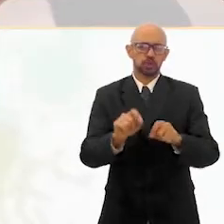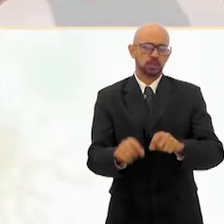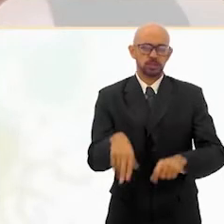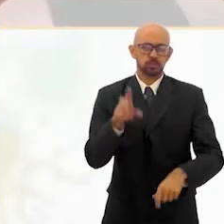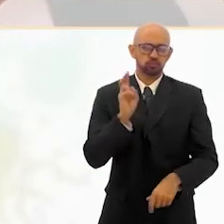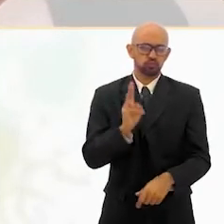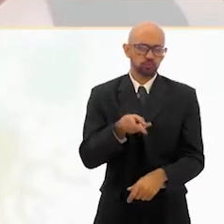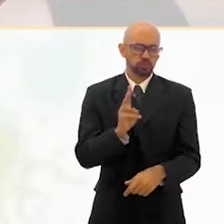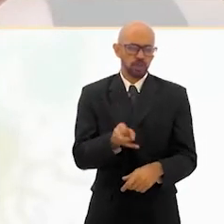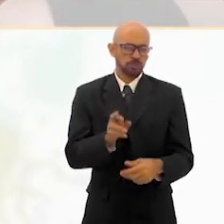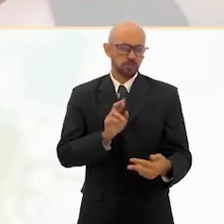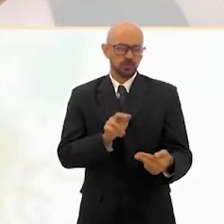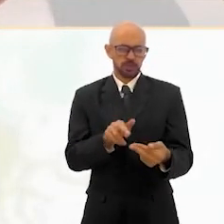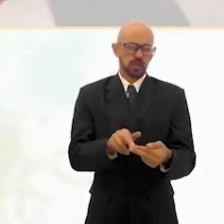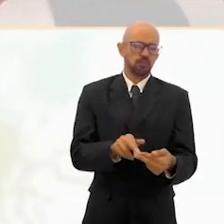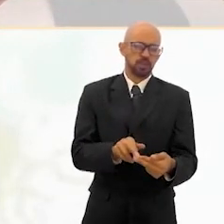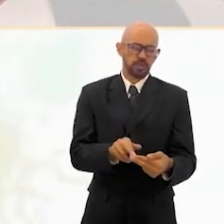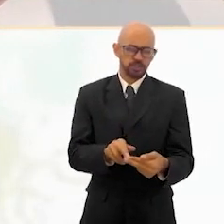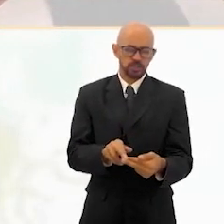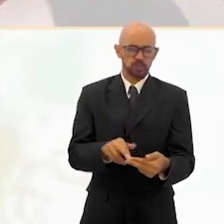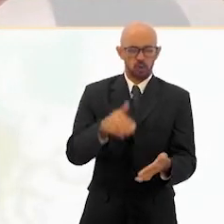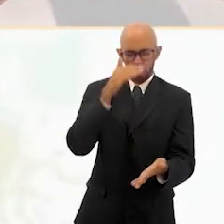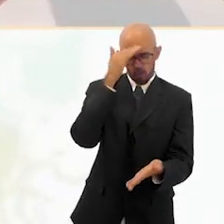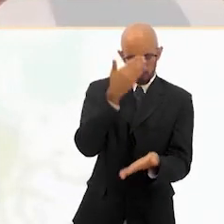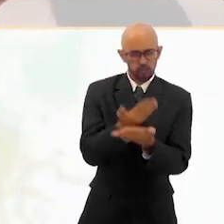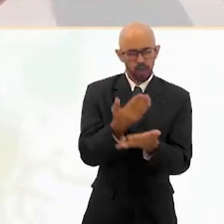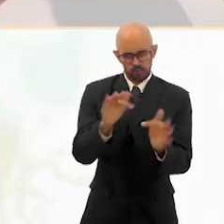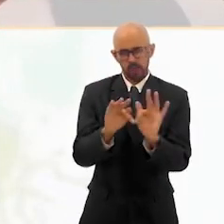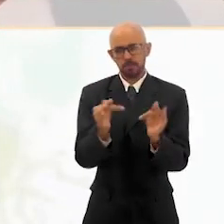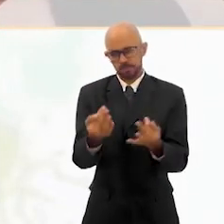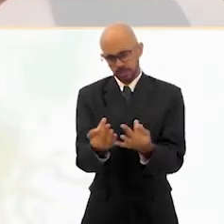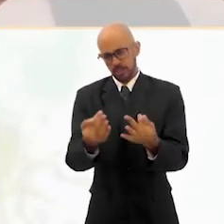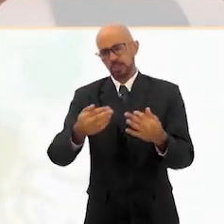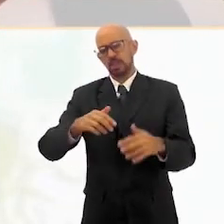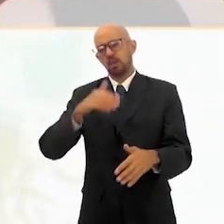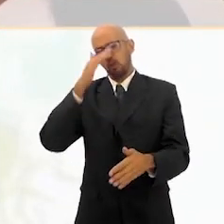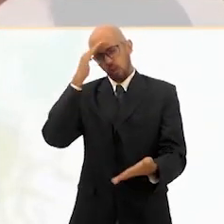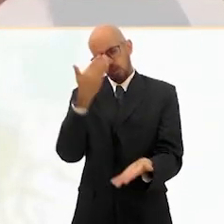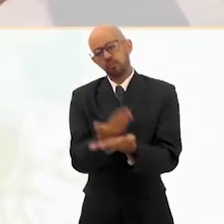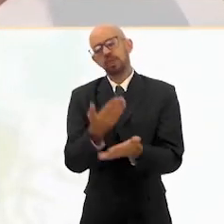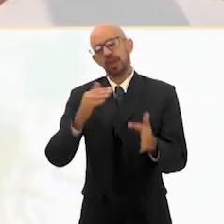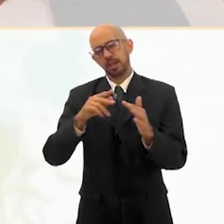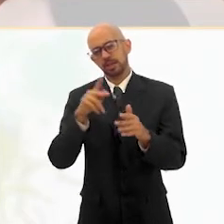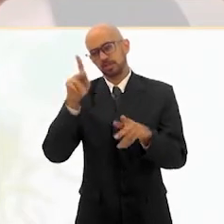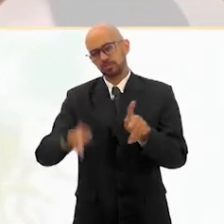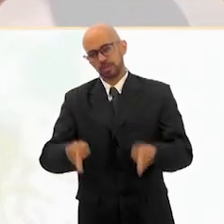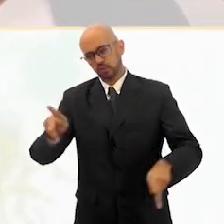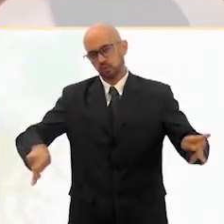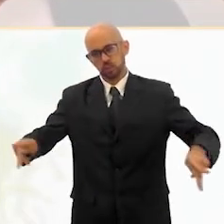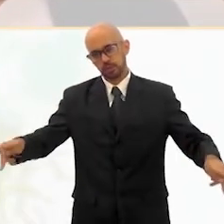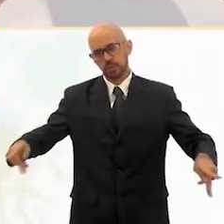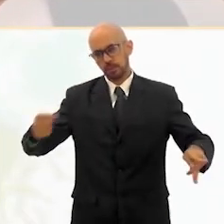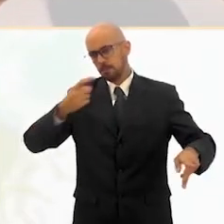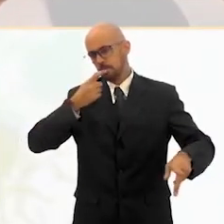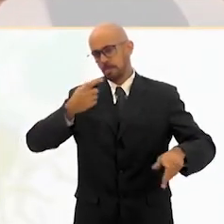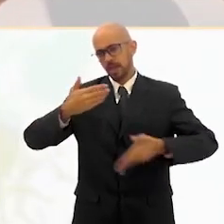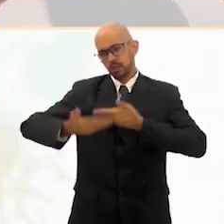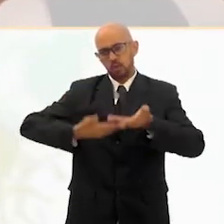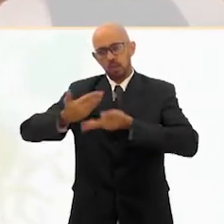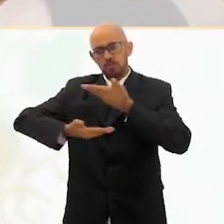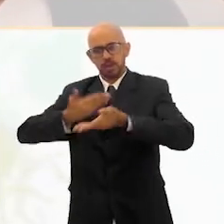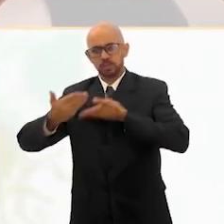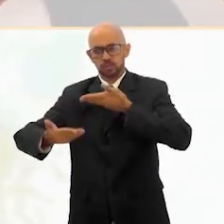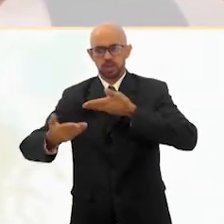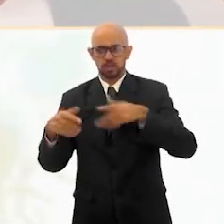mas eu sempre tive essa referência de confiar na minha família, né? De confiar nas pessoas que estão no meu entorno e de poder